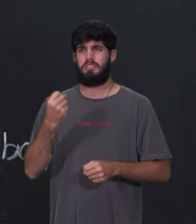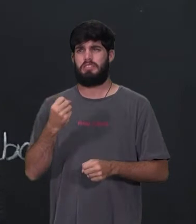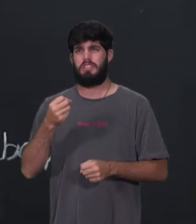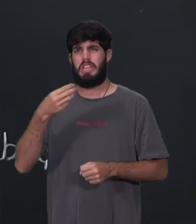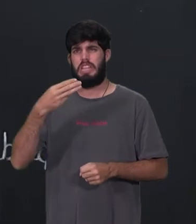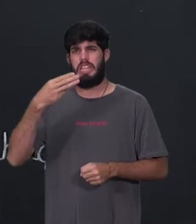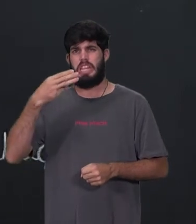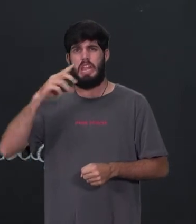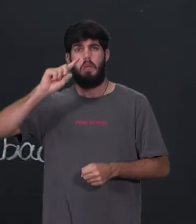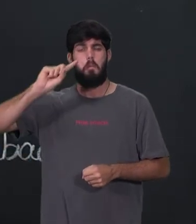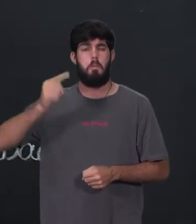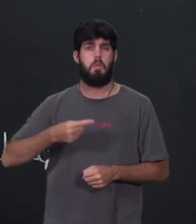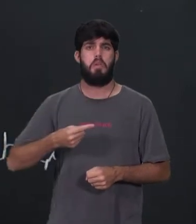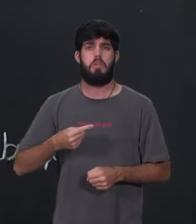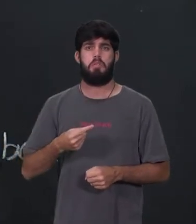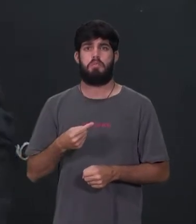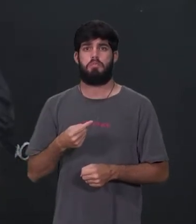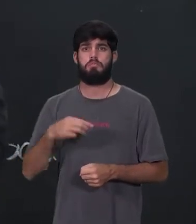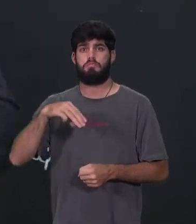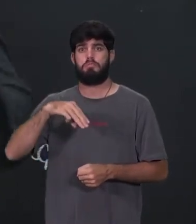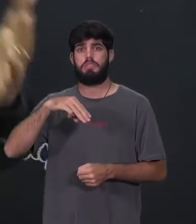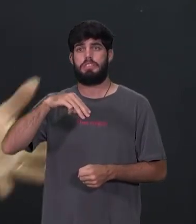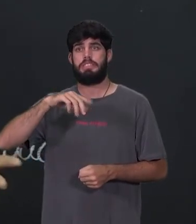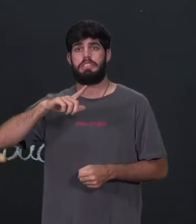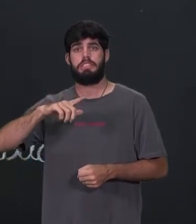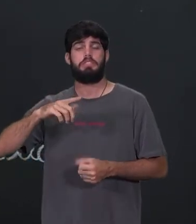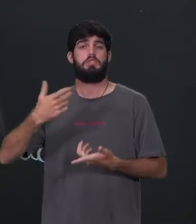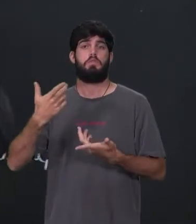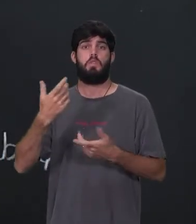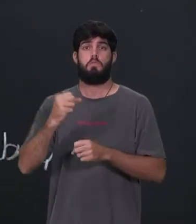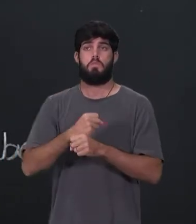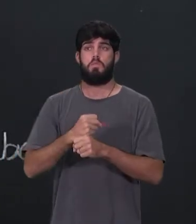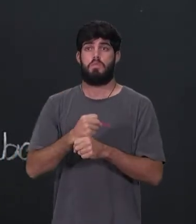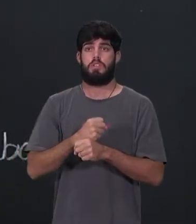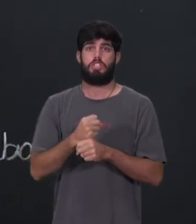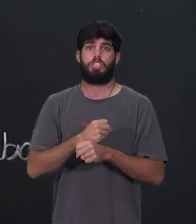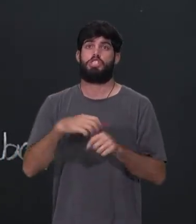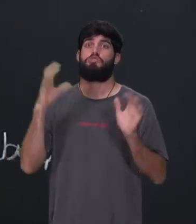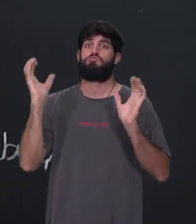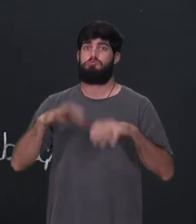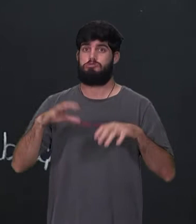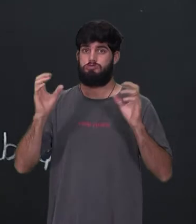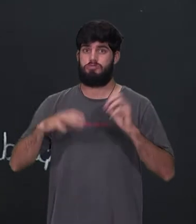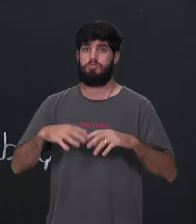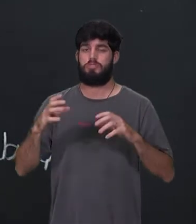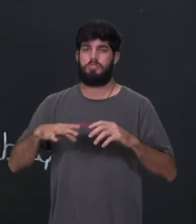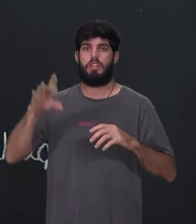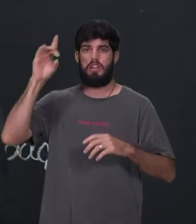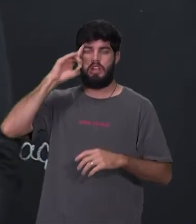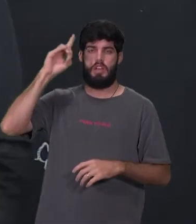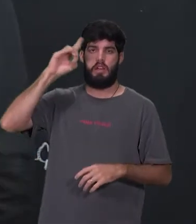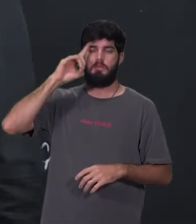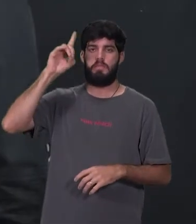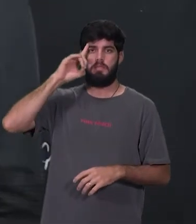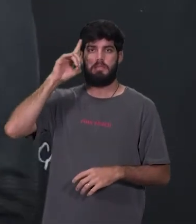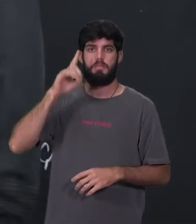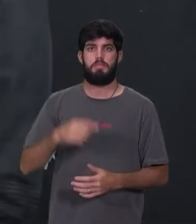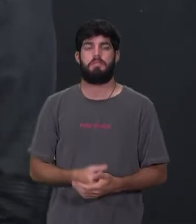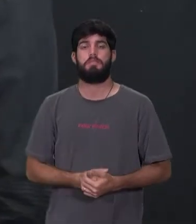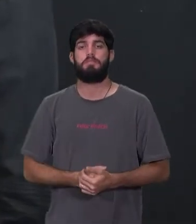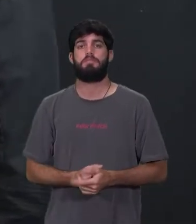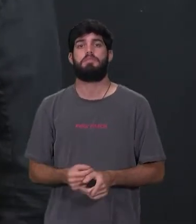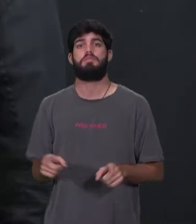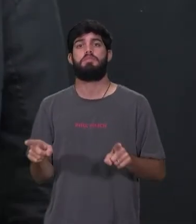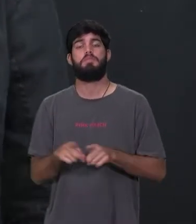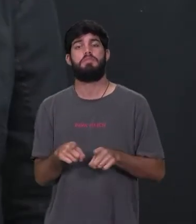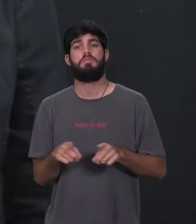3.000, 3.500 milímetros por ano, é uma coisa assim desproporcional. Chove demais, chove diariamente. E nisso a